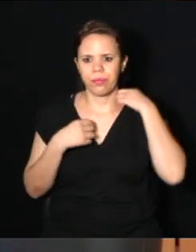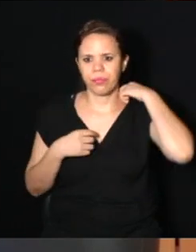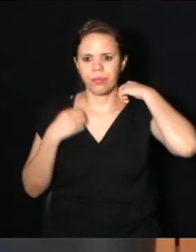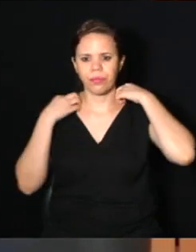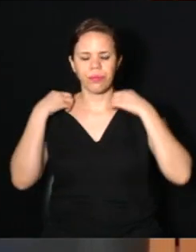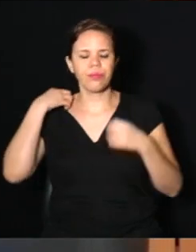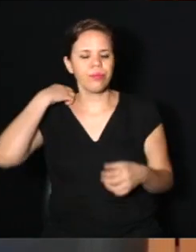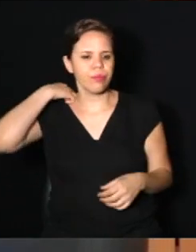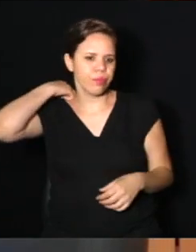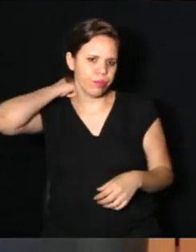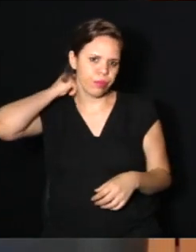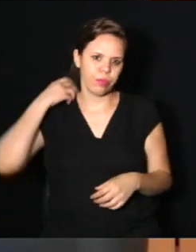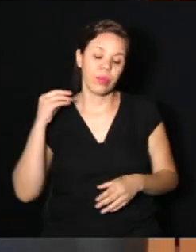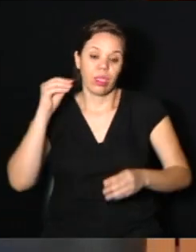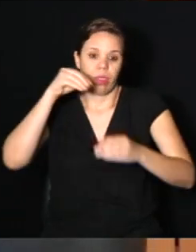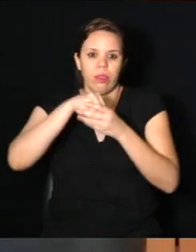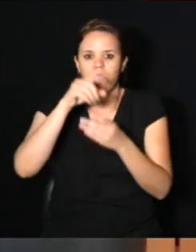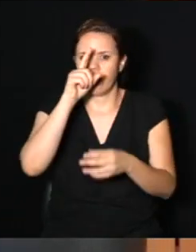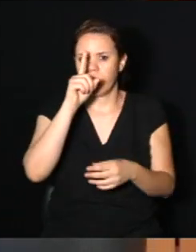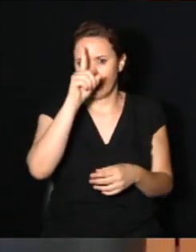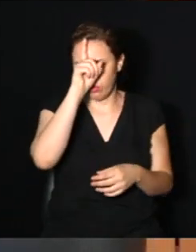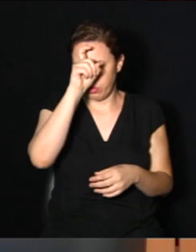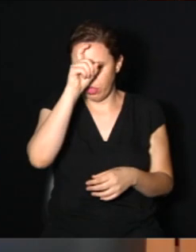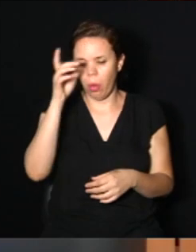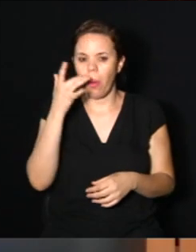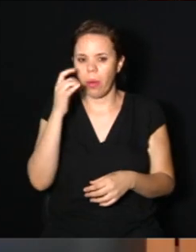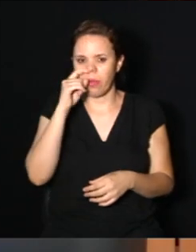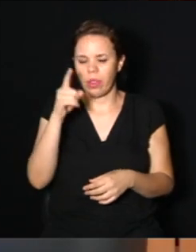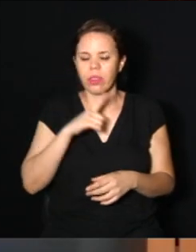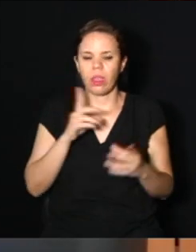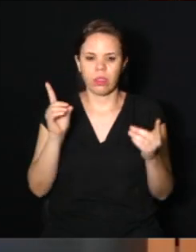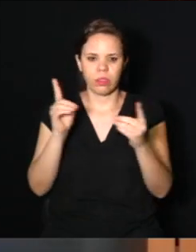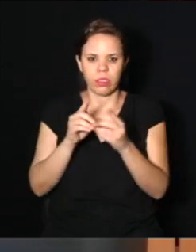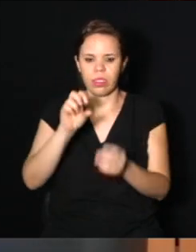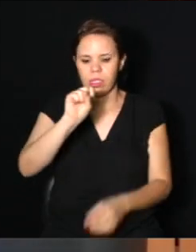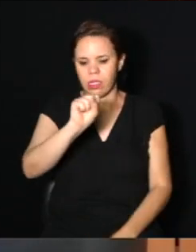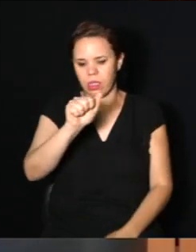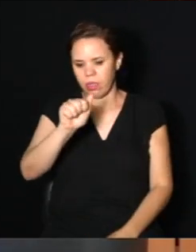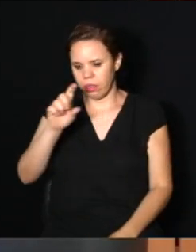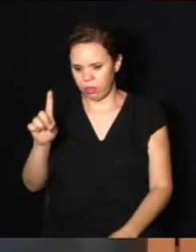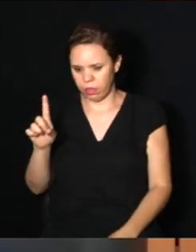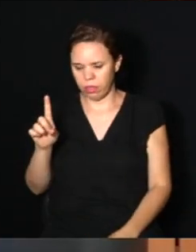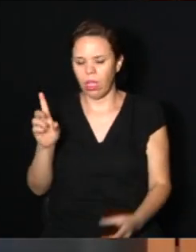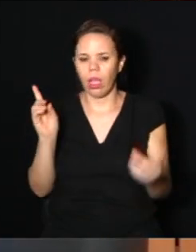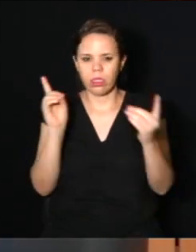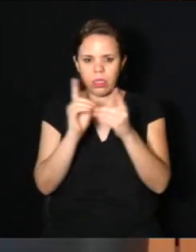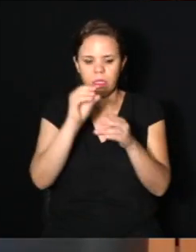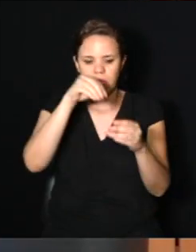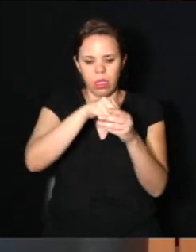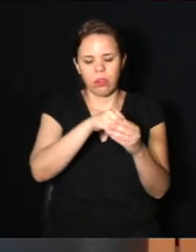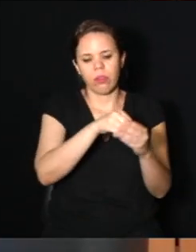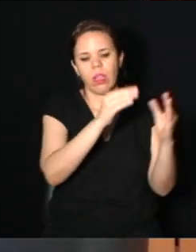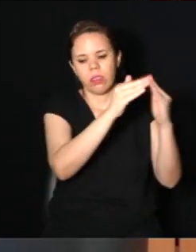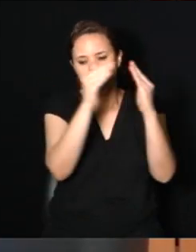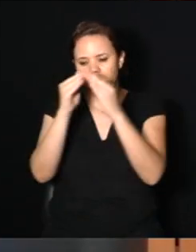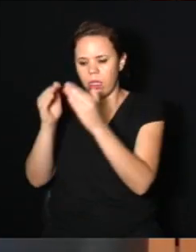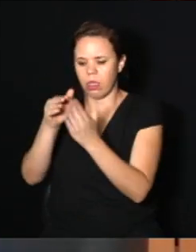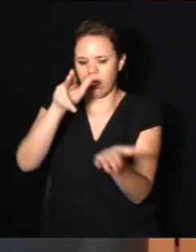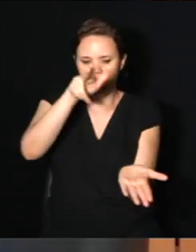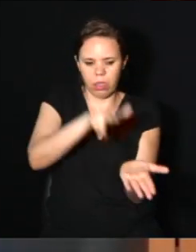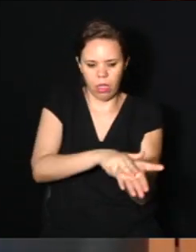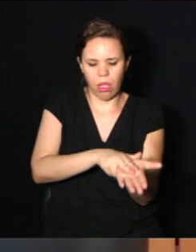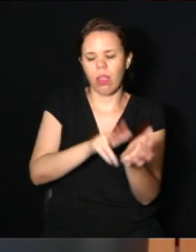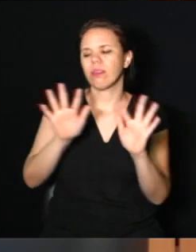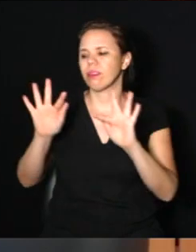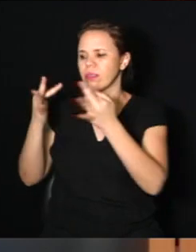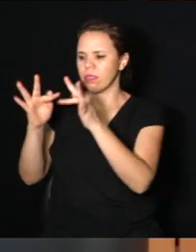do Hospital Ouro Verde está o SAD, Serviço de Assistência Domiciliar, e são